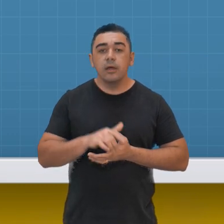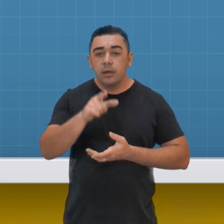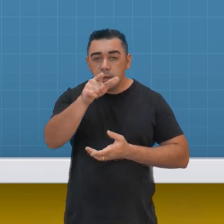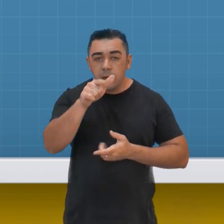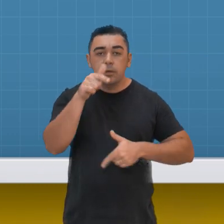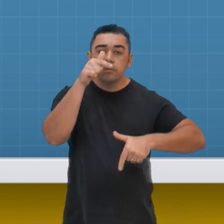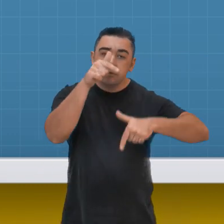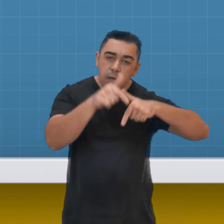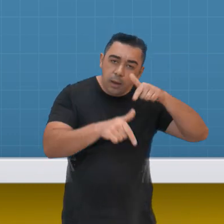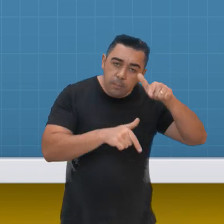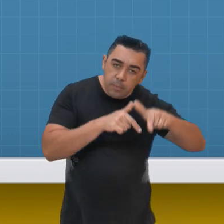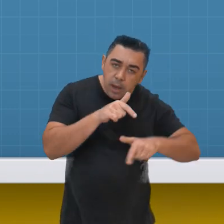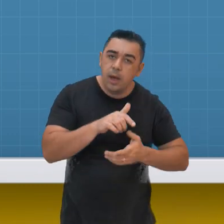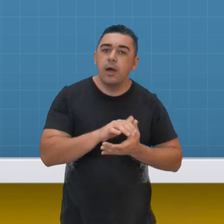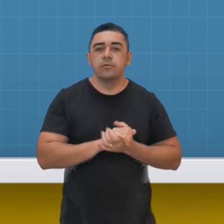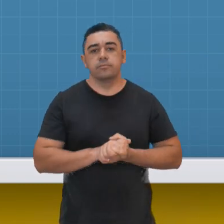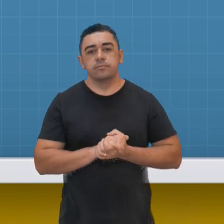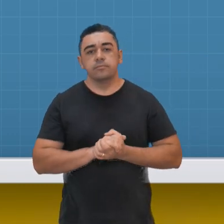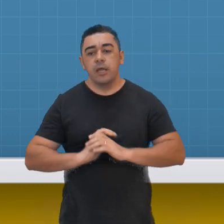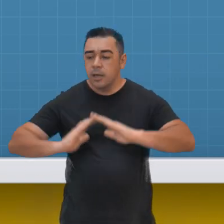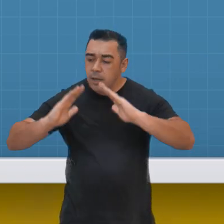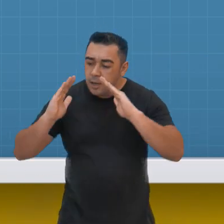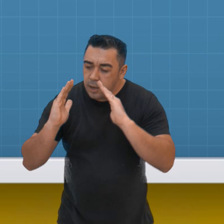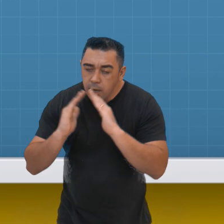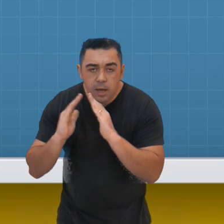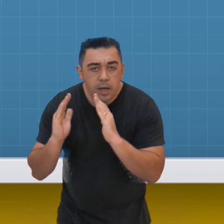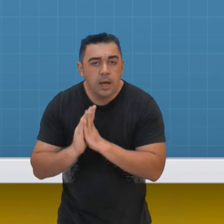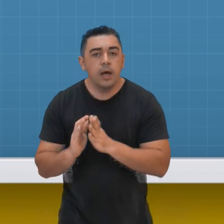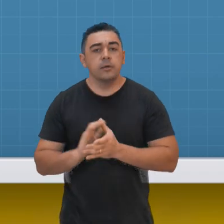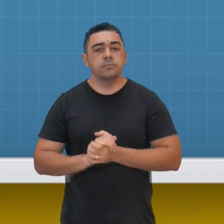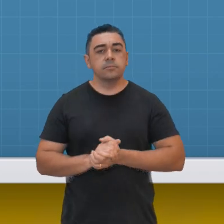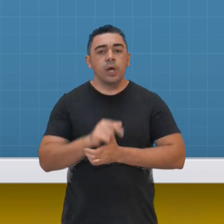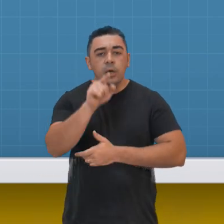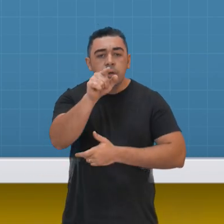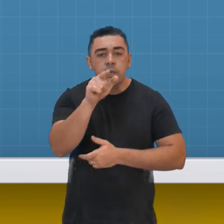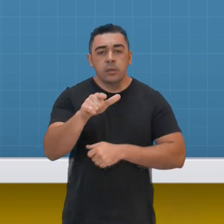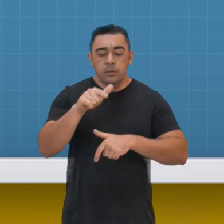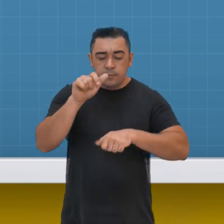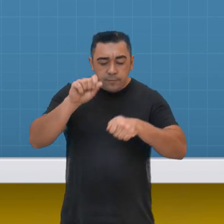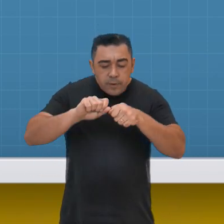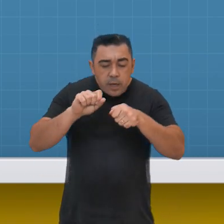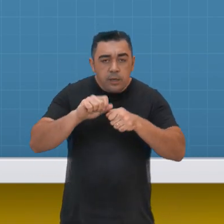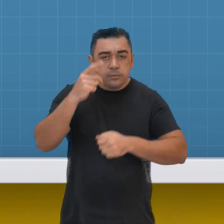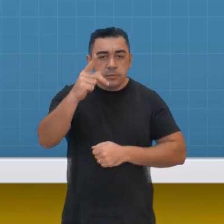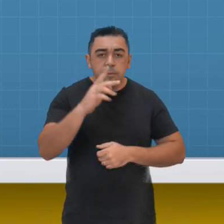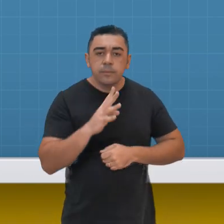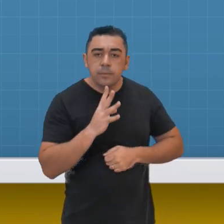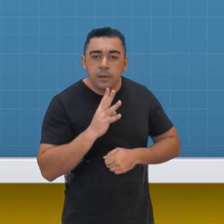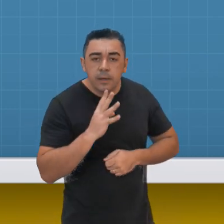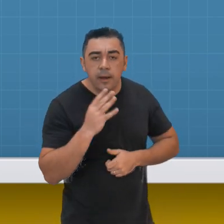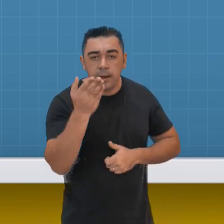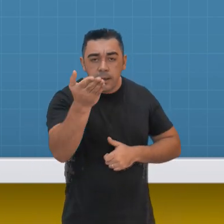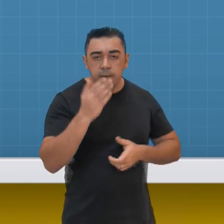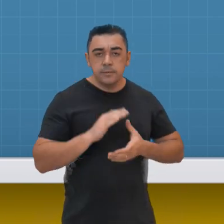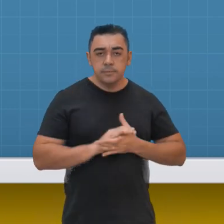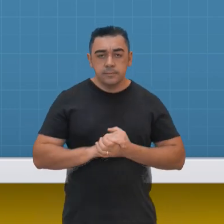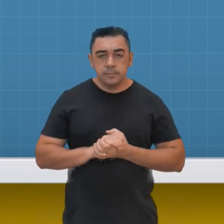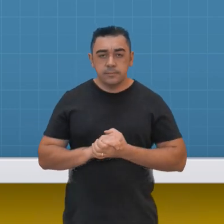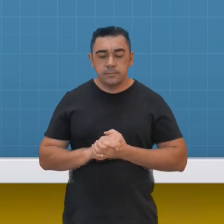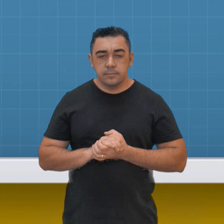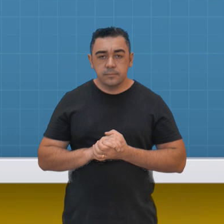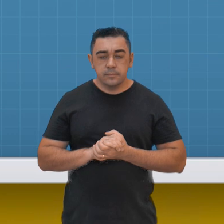No seu trabalho, naquelas coisas que você conhece, que a pessoa